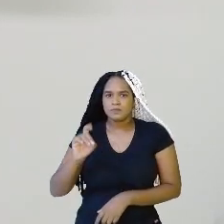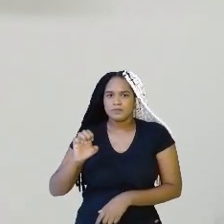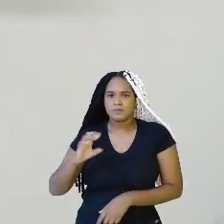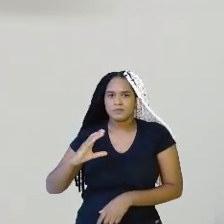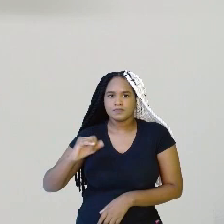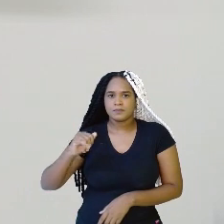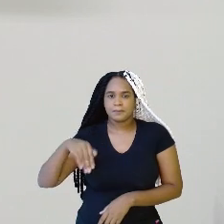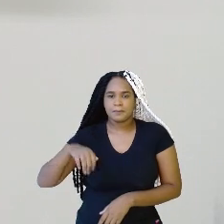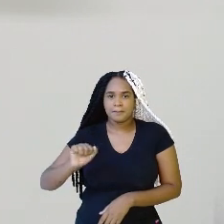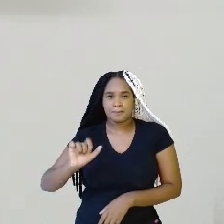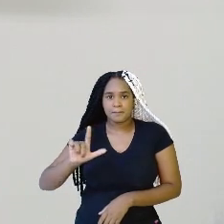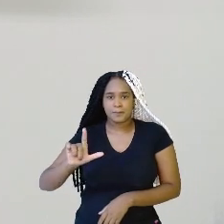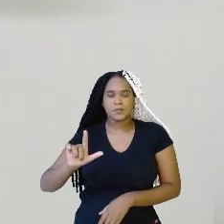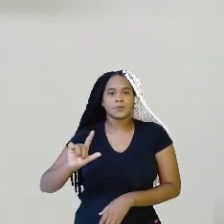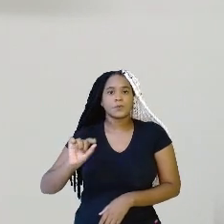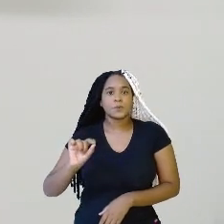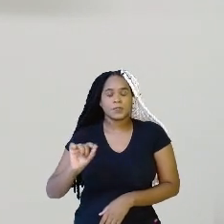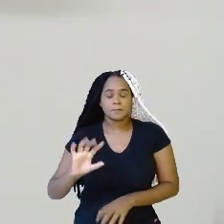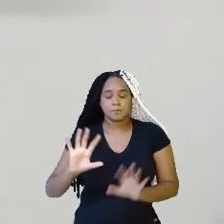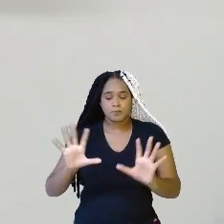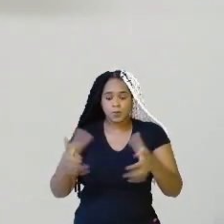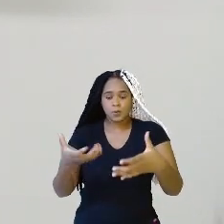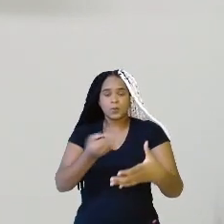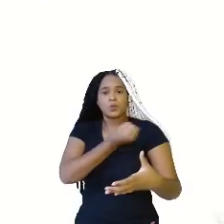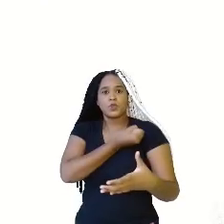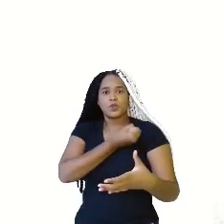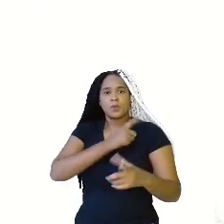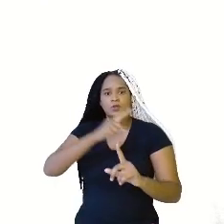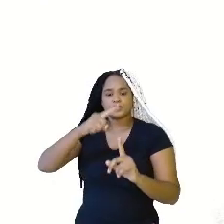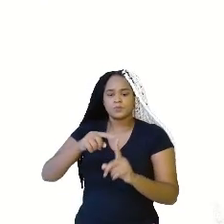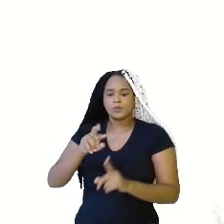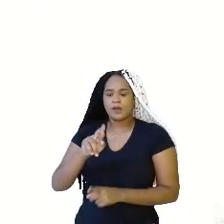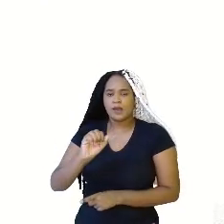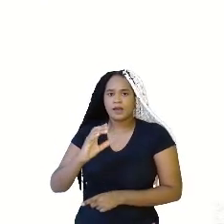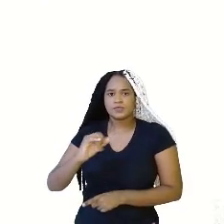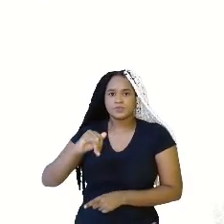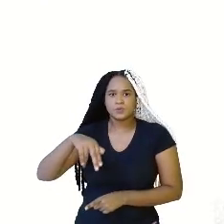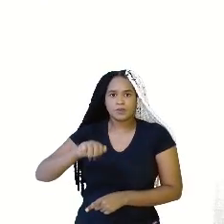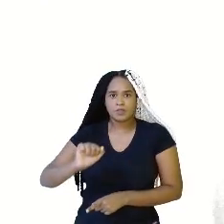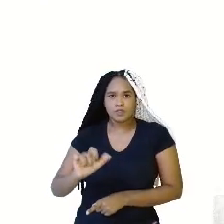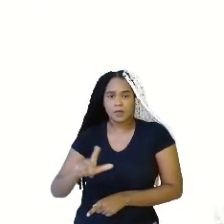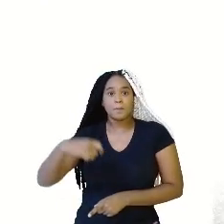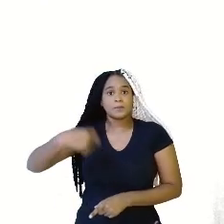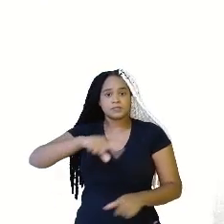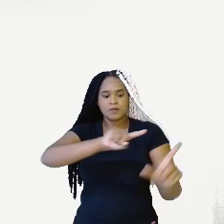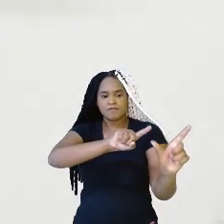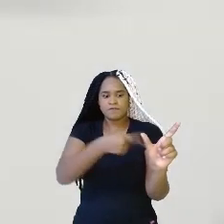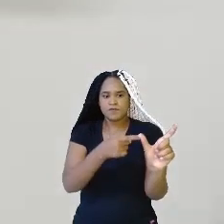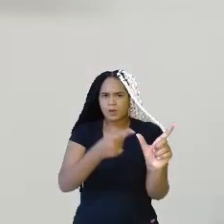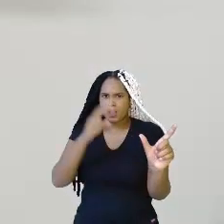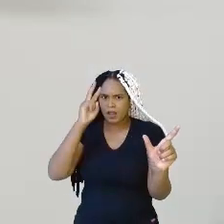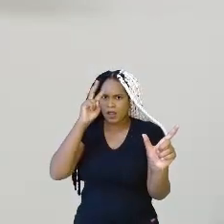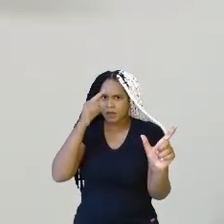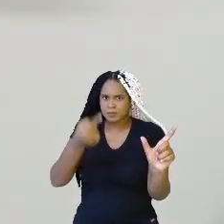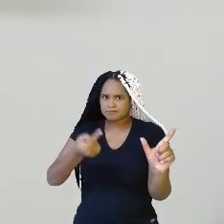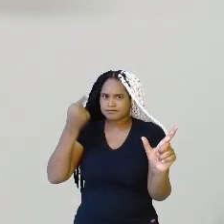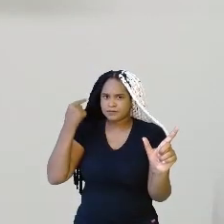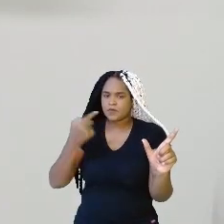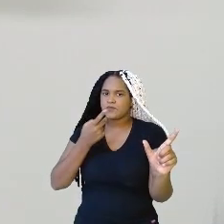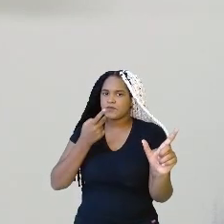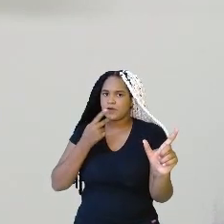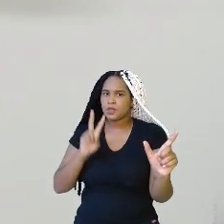decimais fazem parte do conjunto de números racionais e são escritos com uma vírgula. Lembra do que eu disse no começo da